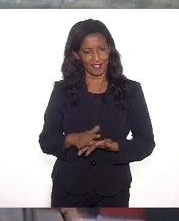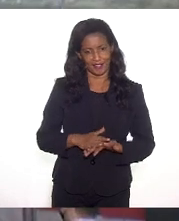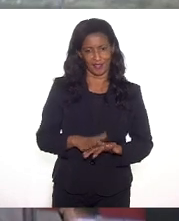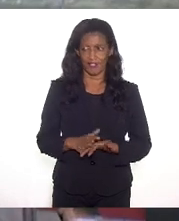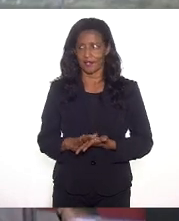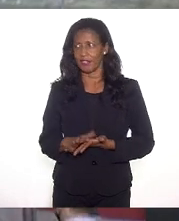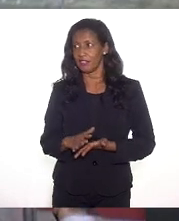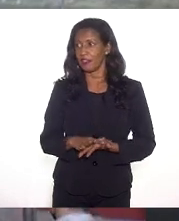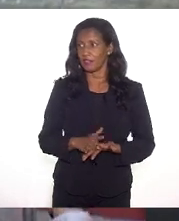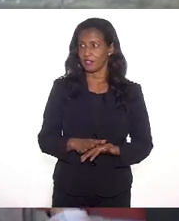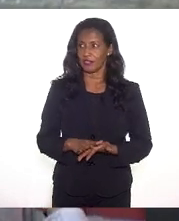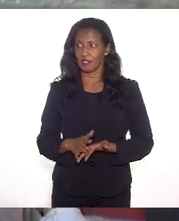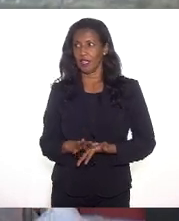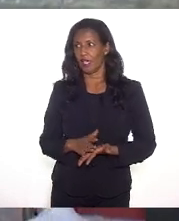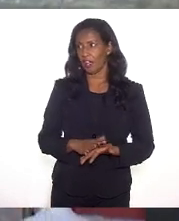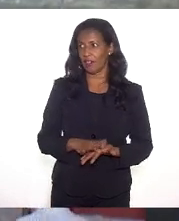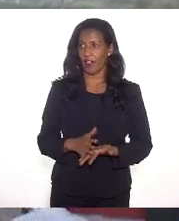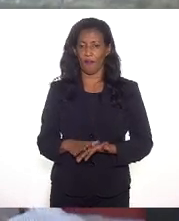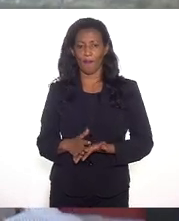Boa tarde.